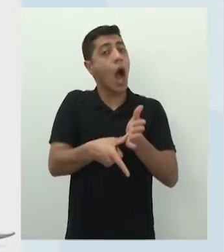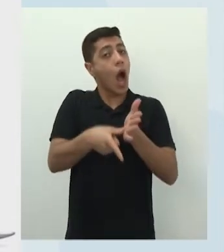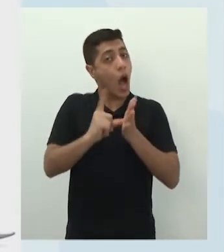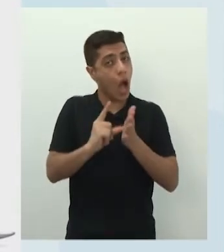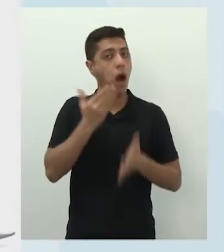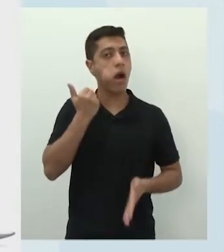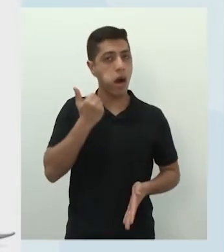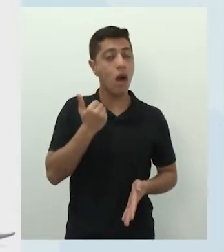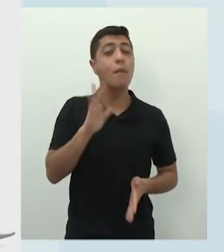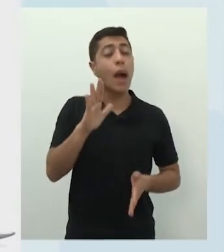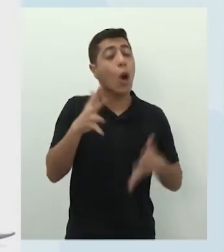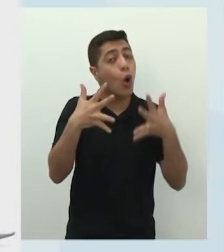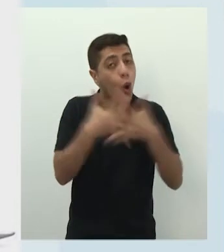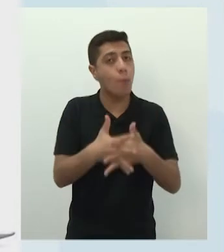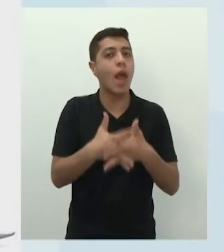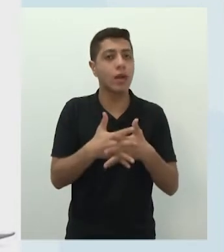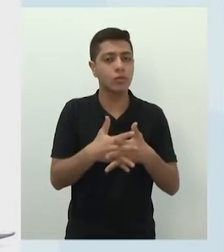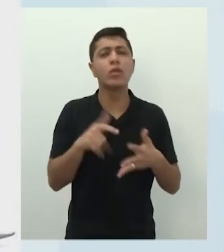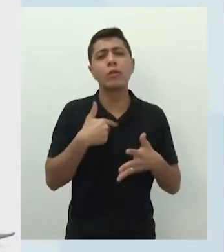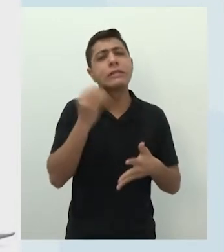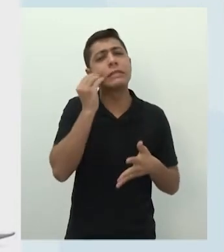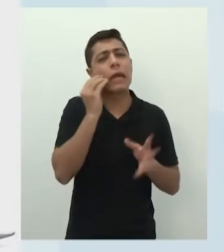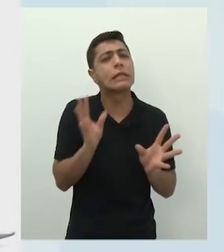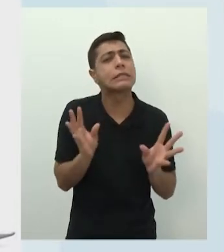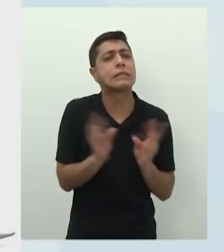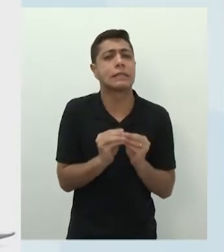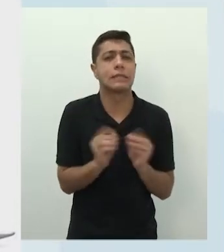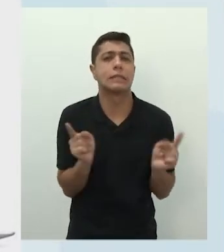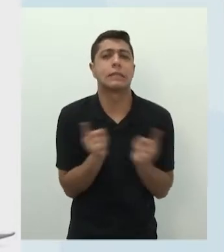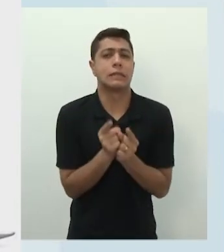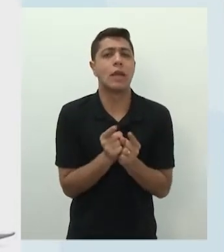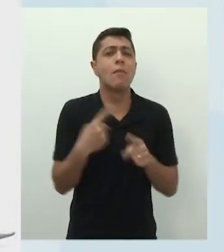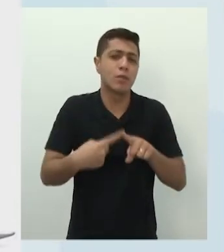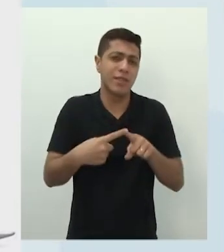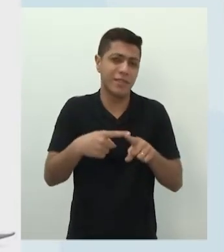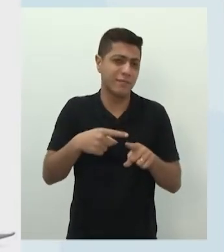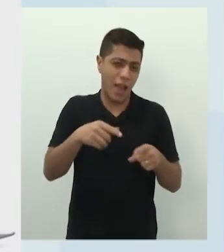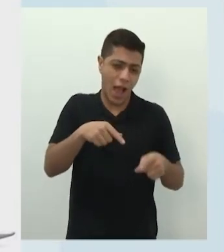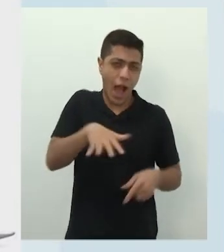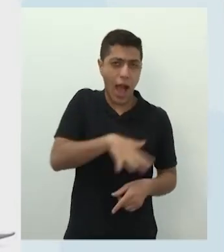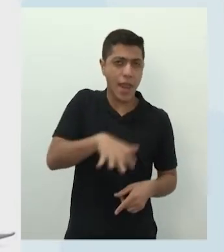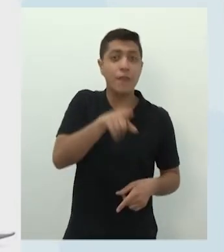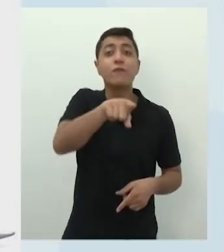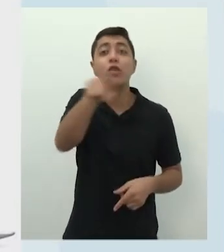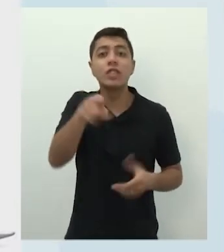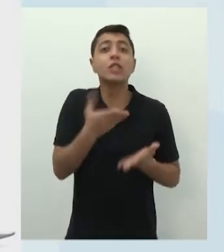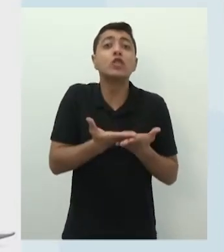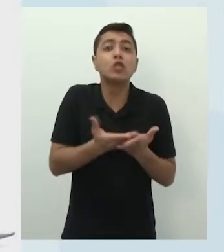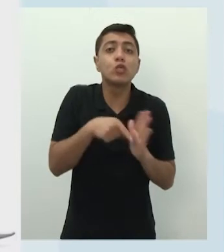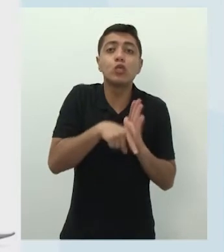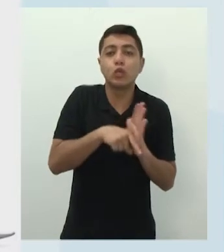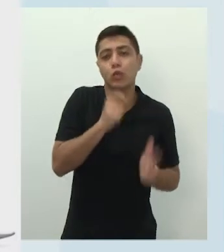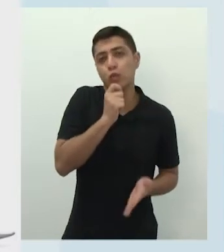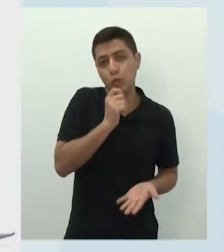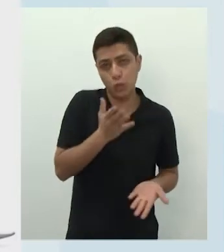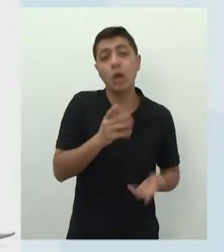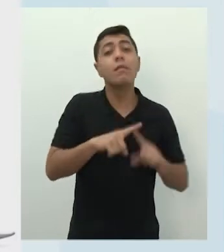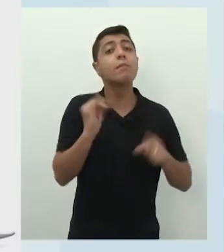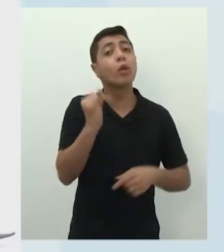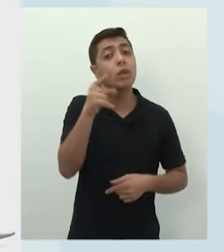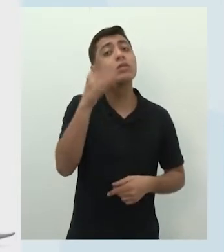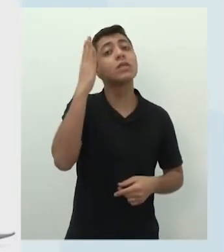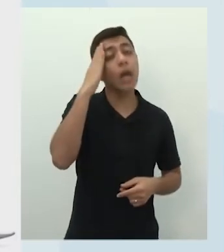uma área de estudo de vocês, e muito menos minha também. Mas é importante para a gente entender o fenômeno da interação, o fenômeno